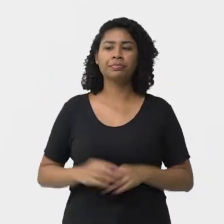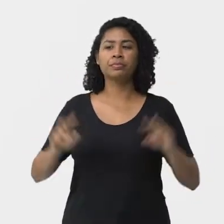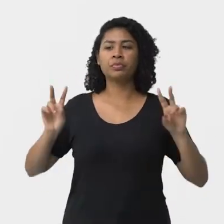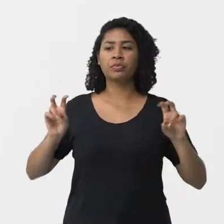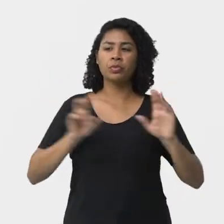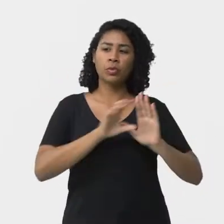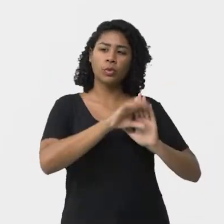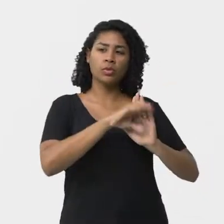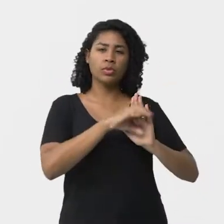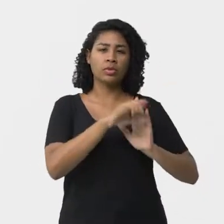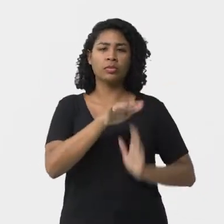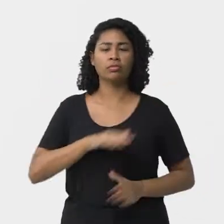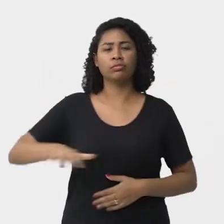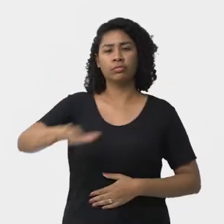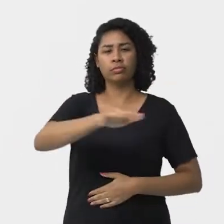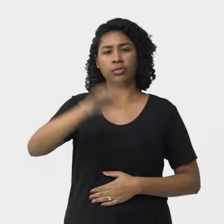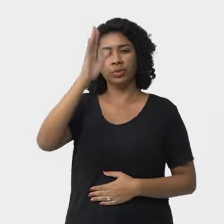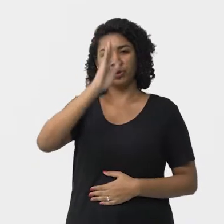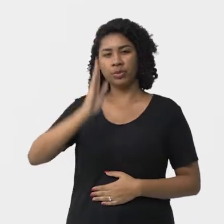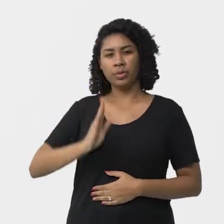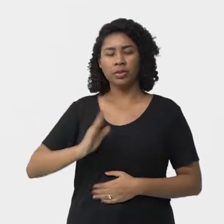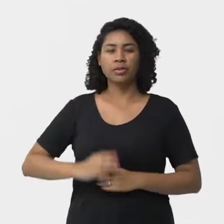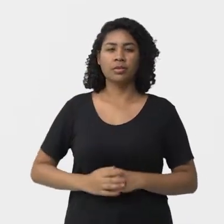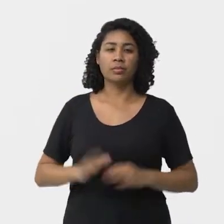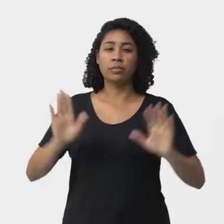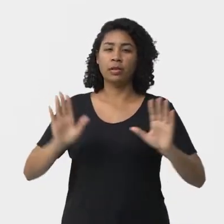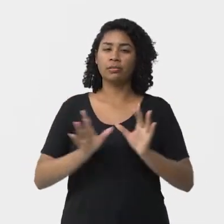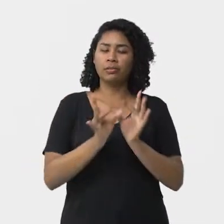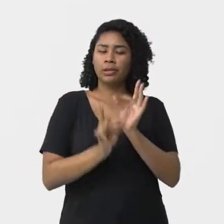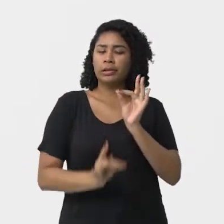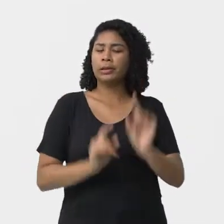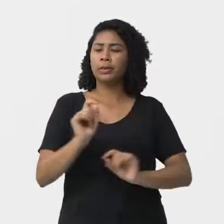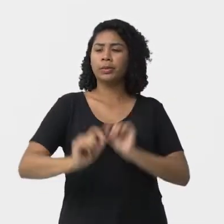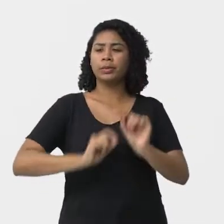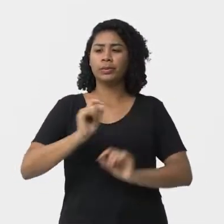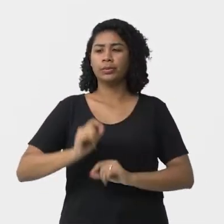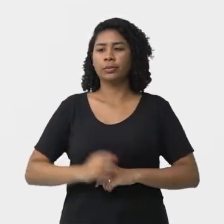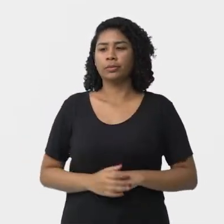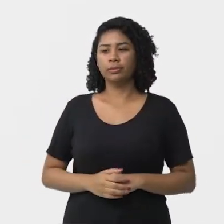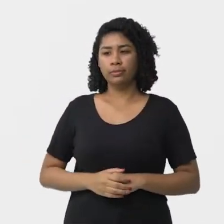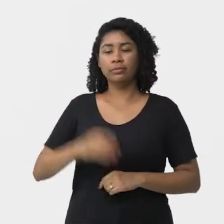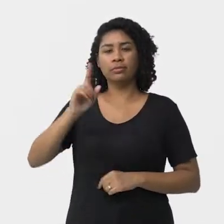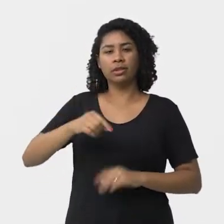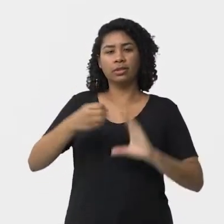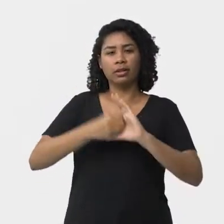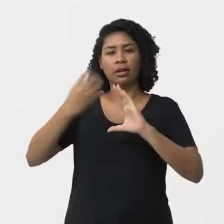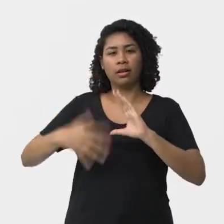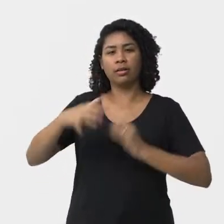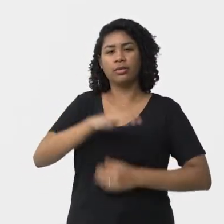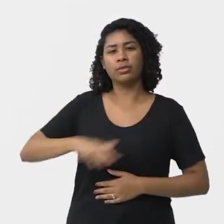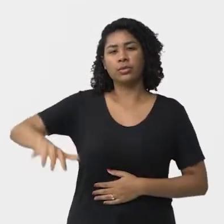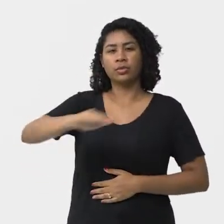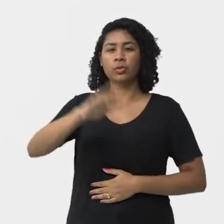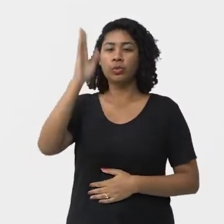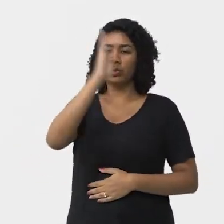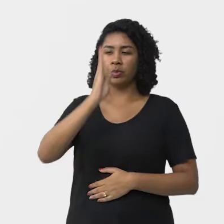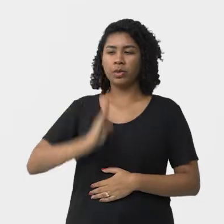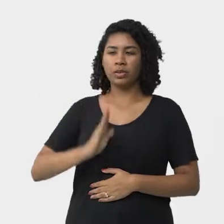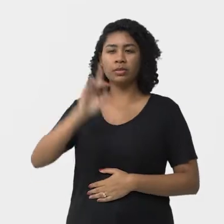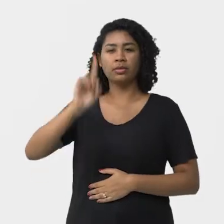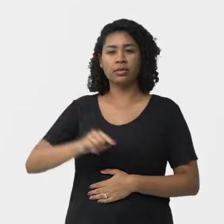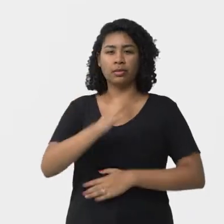formação territorial do Brasil. Mas o detalhamento quer dizer que nós vamos trabalhar com os aspectos físicos do Brasil, que